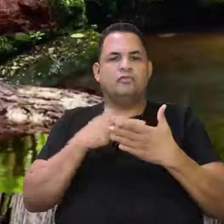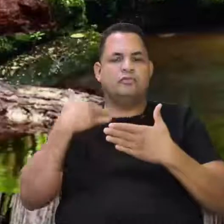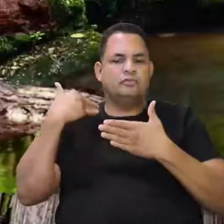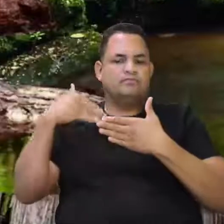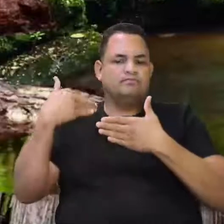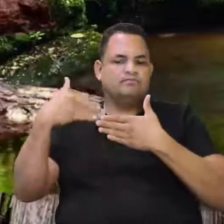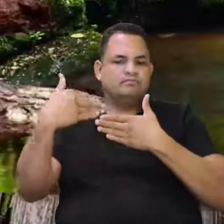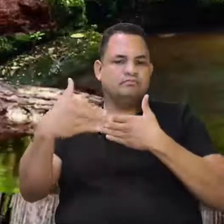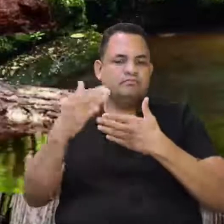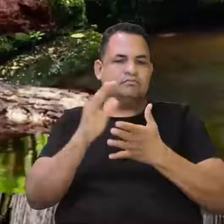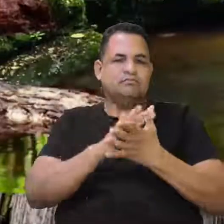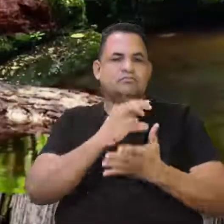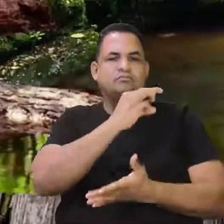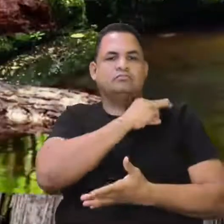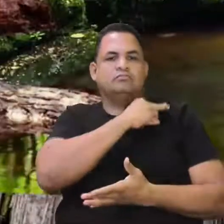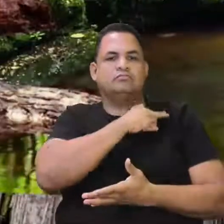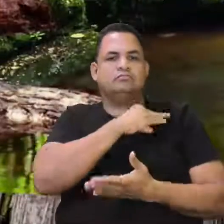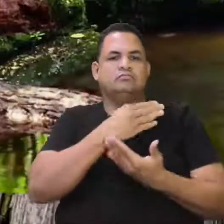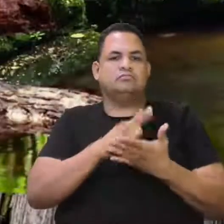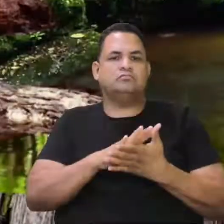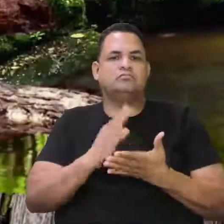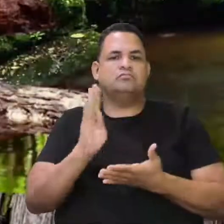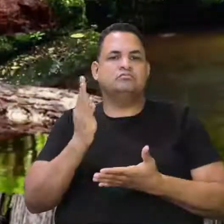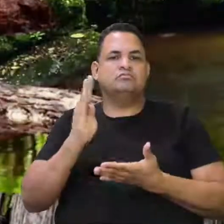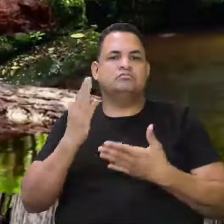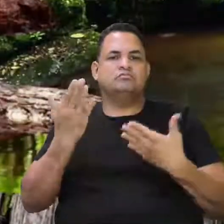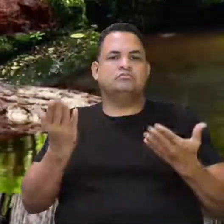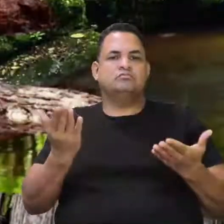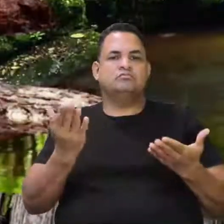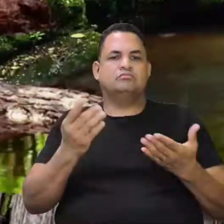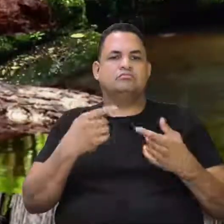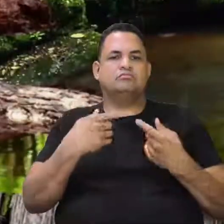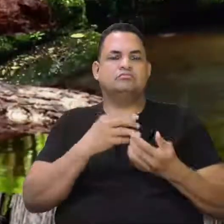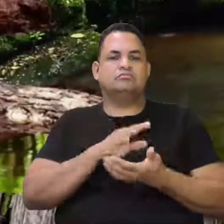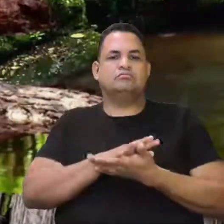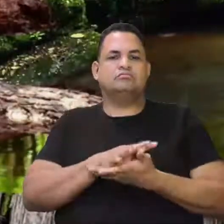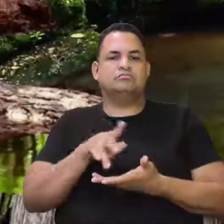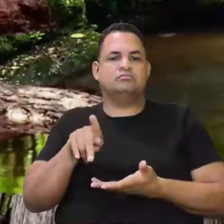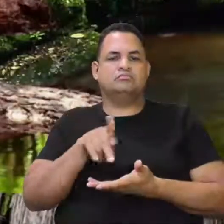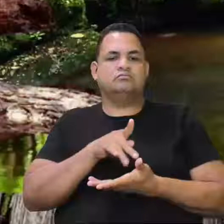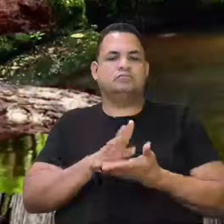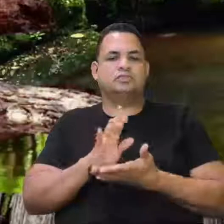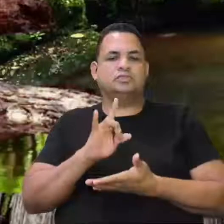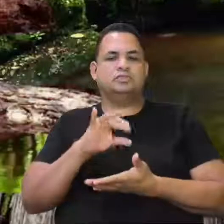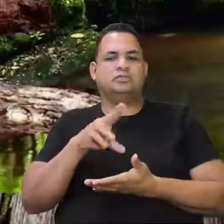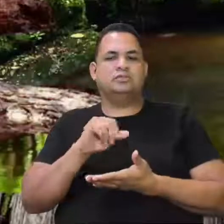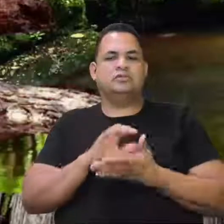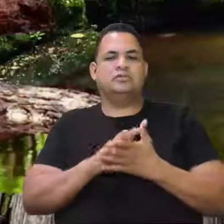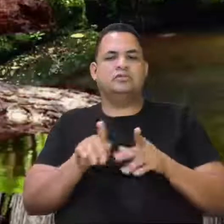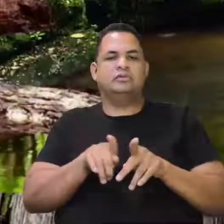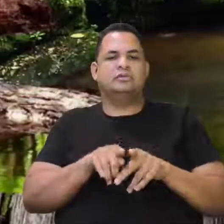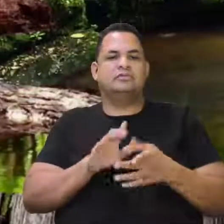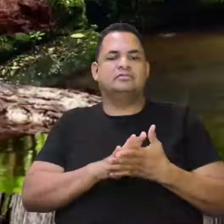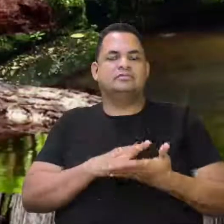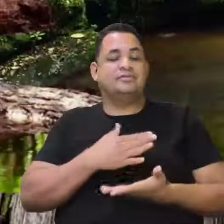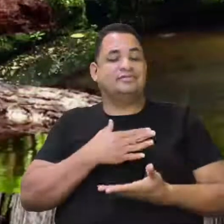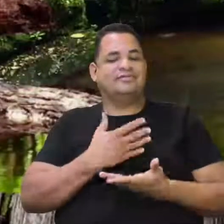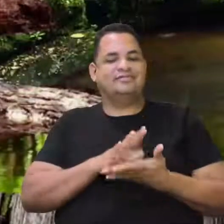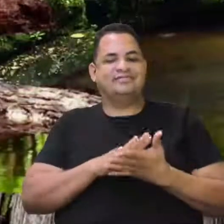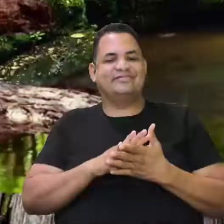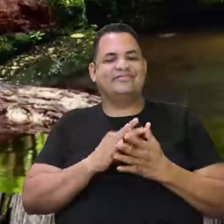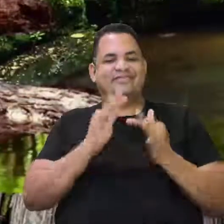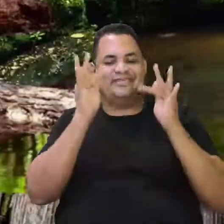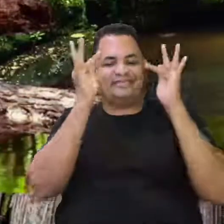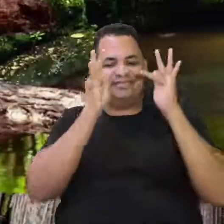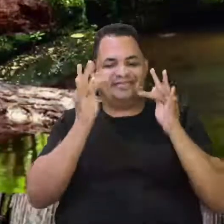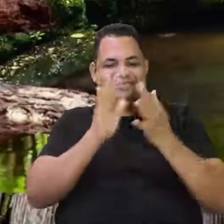desse terceiro ano, tá bom? A gente, professor Silvio e professora Otávia, vamos ficar muito felizes em receber esse